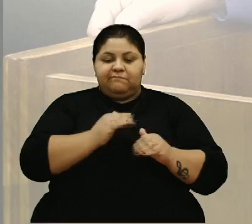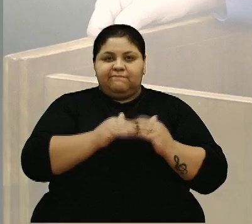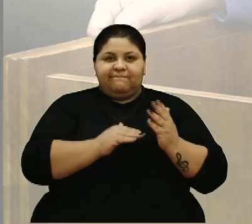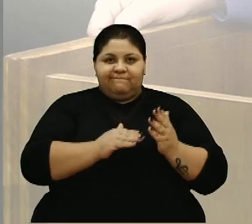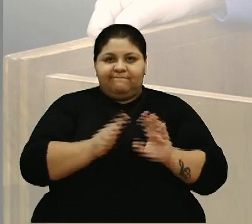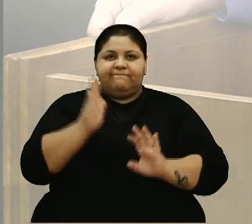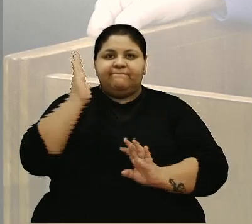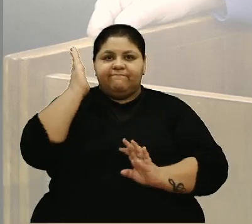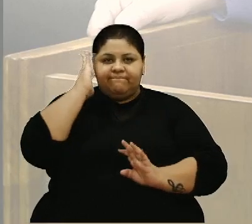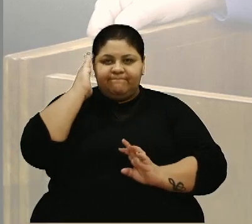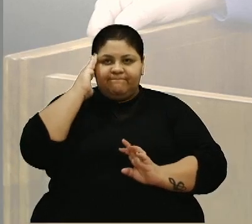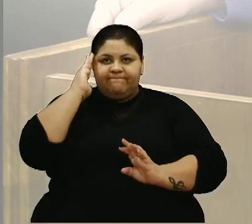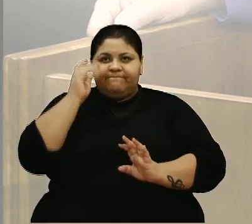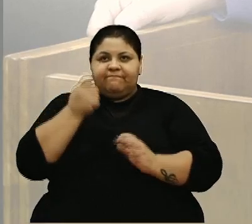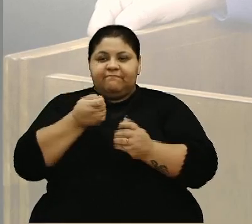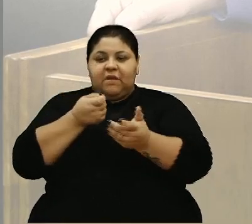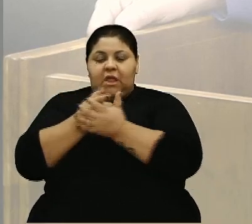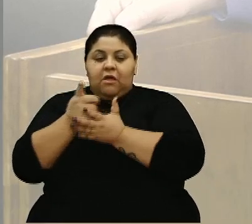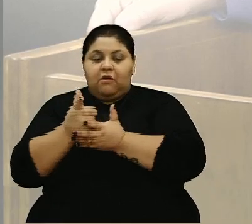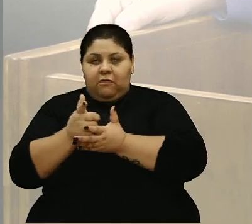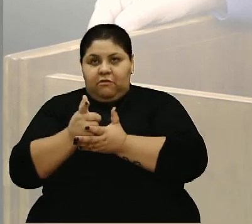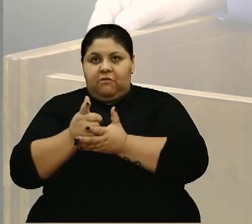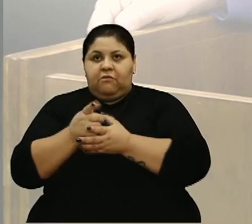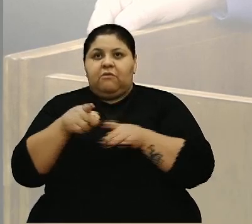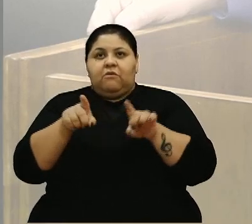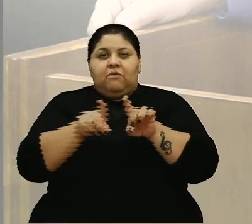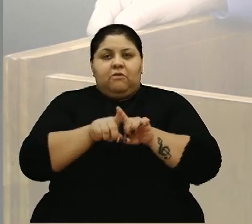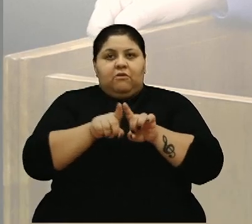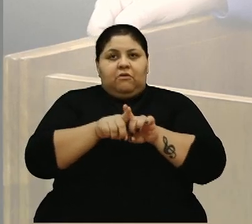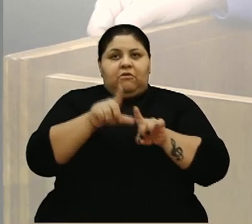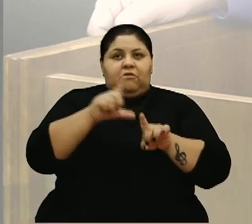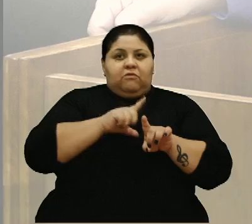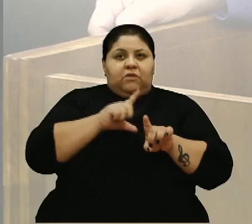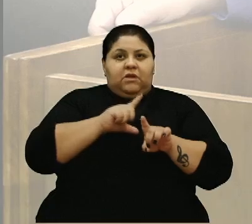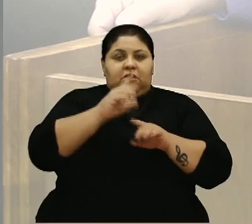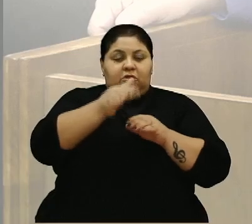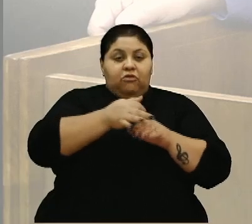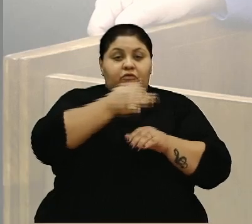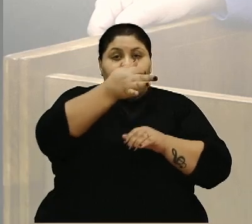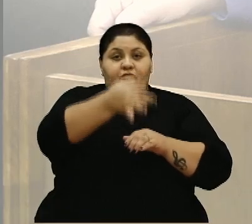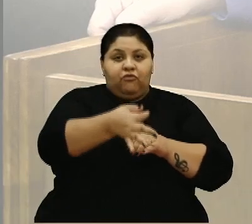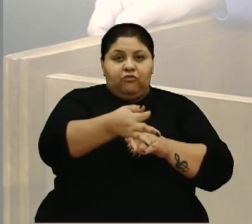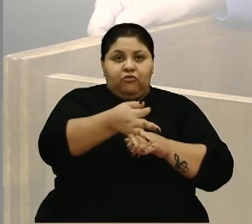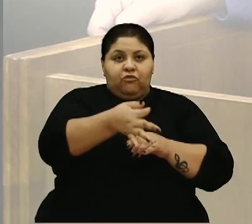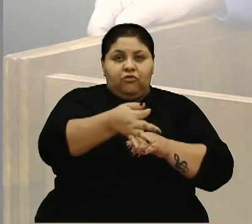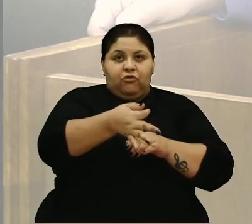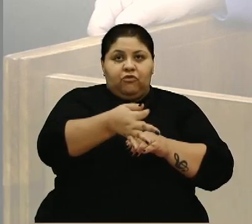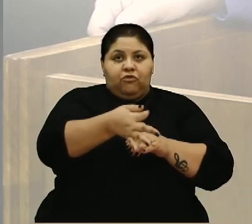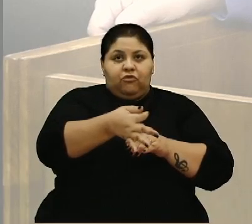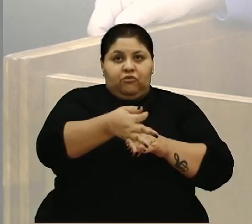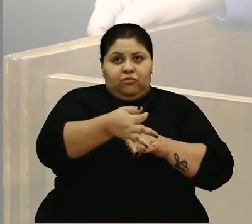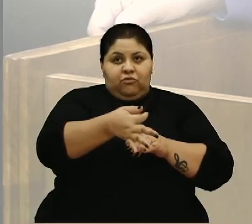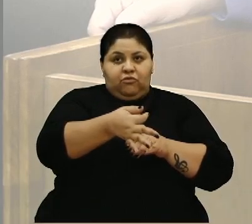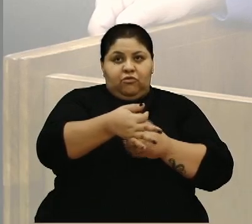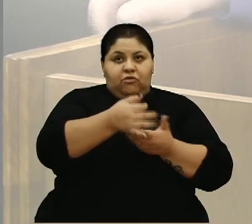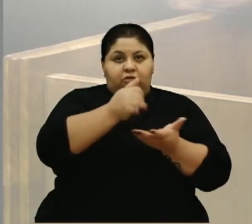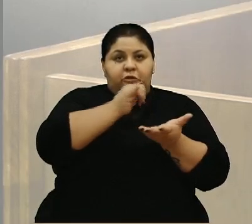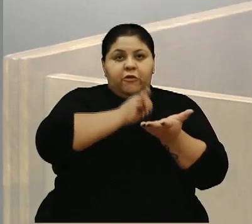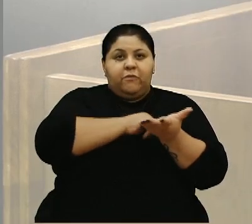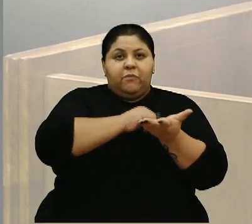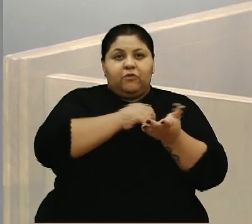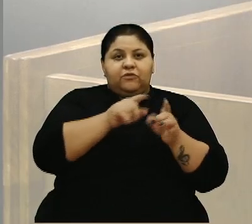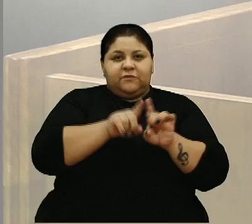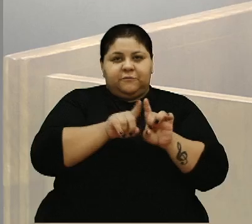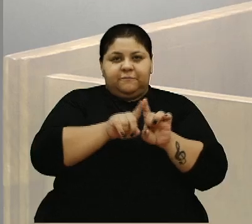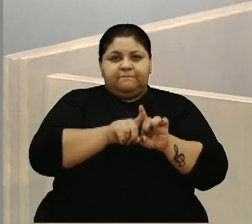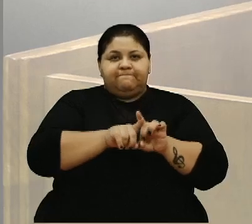quanto se paga e o quanto se vai ter logo ali na frente pela depreciação. Tudo isso